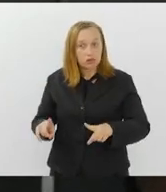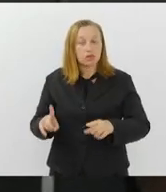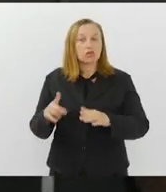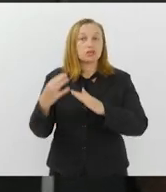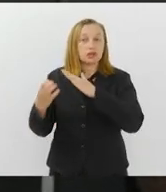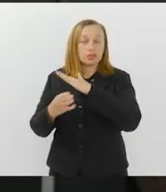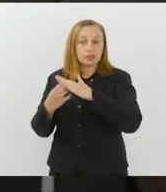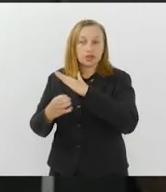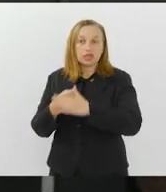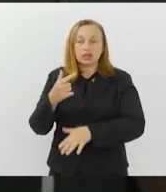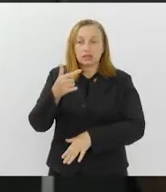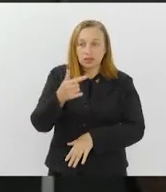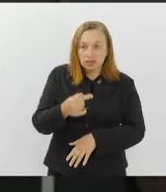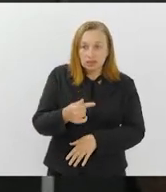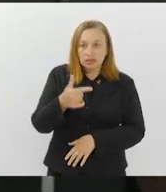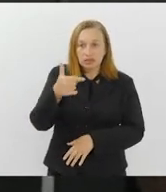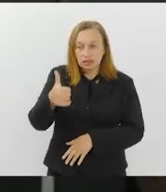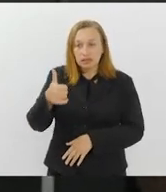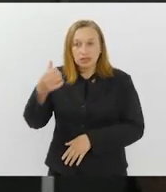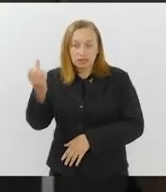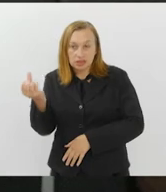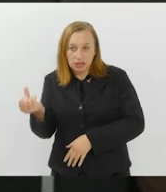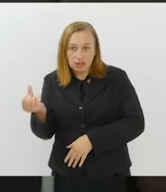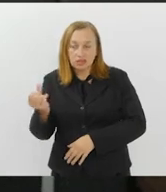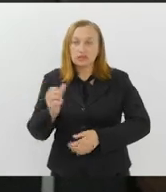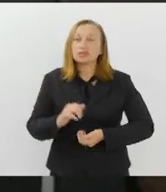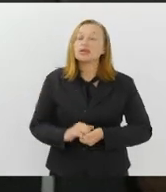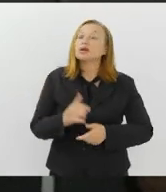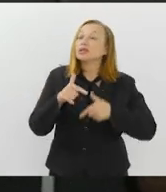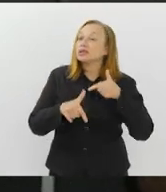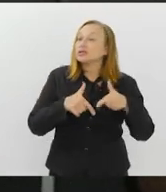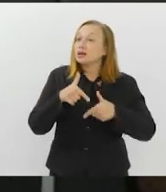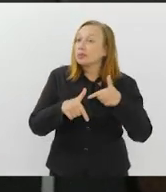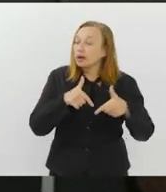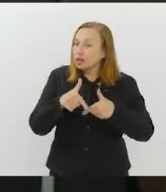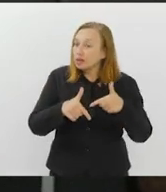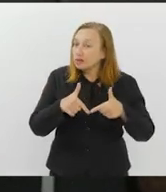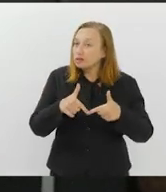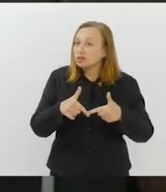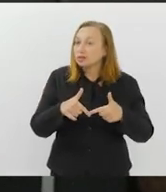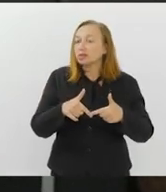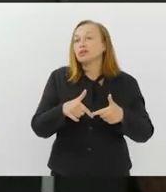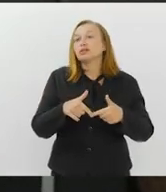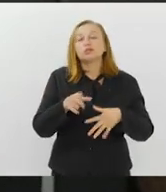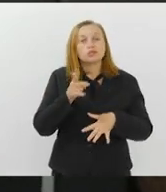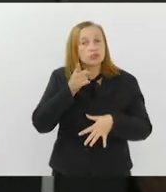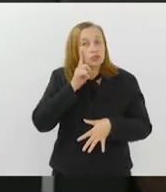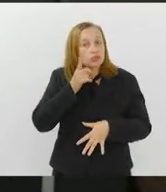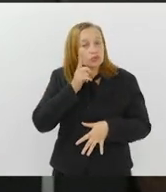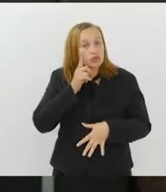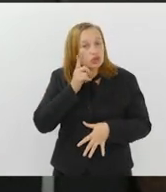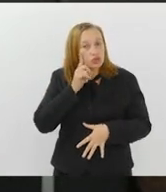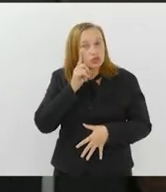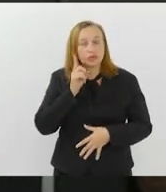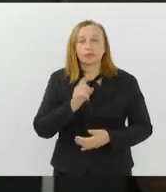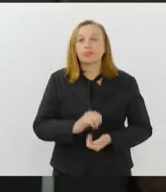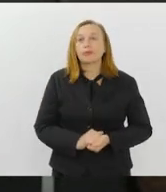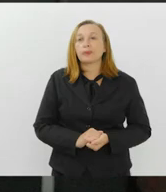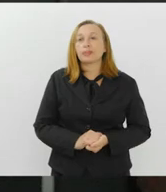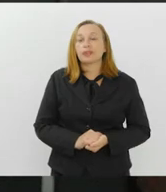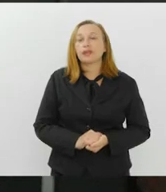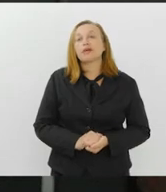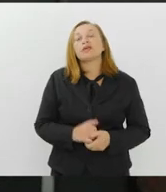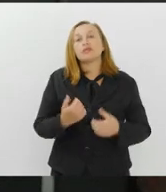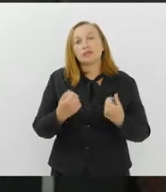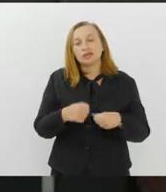os 716 servidores da agência, em que trabalham e respiram a regulação diuturnamente, a gente tem